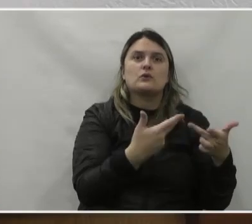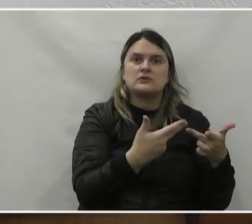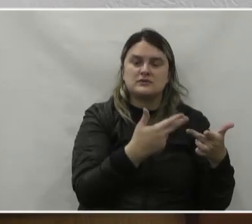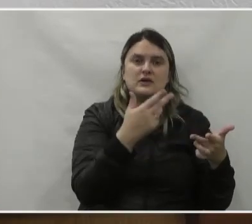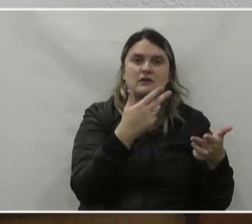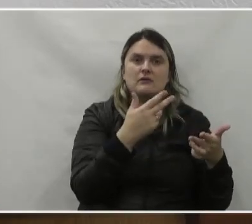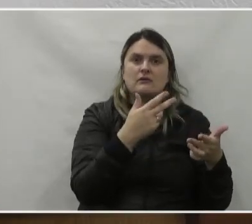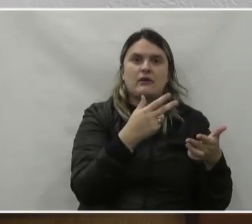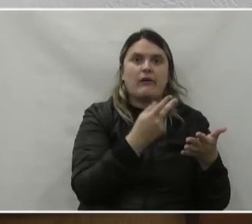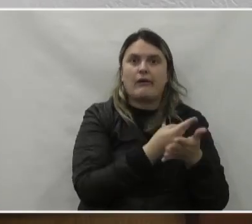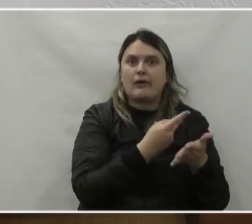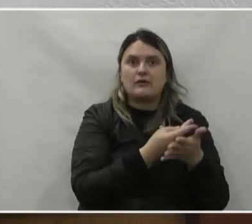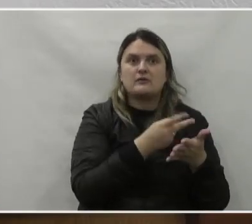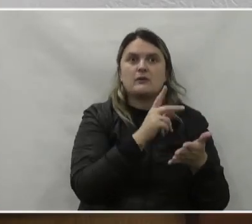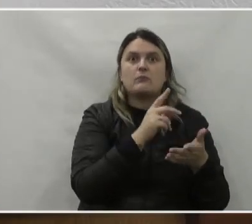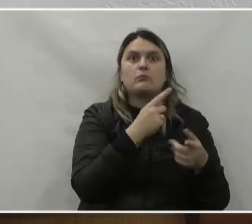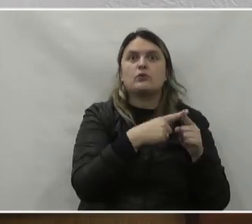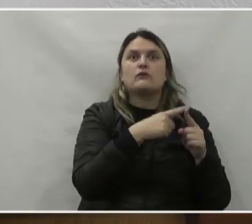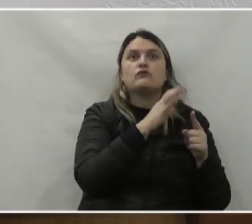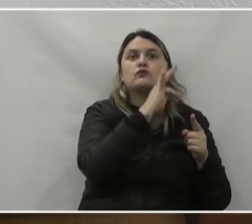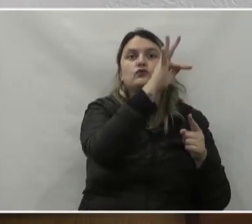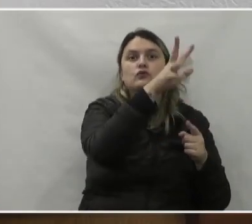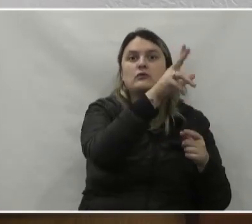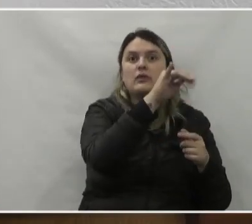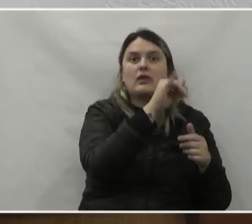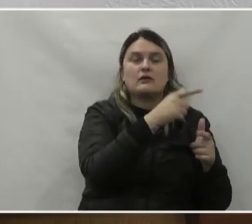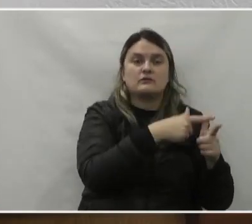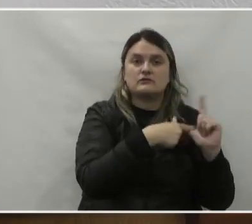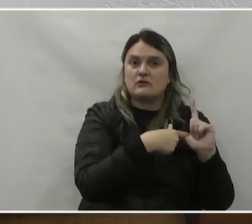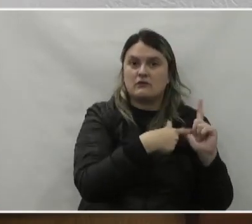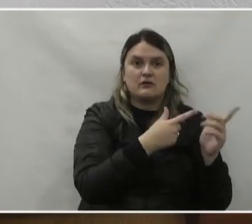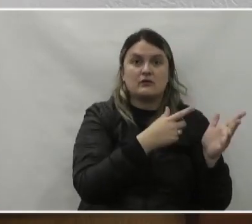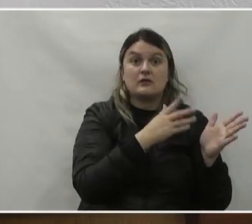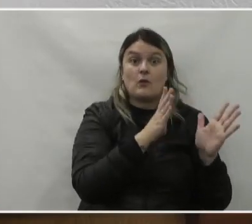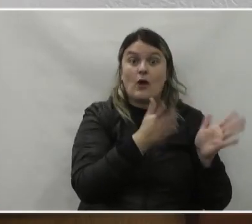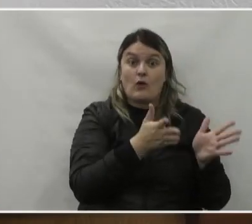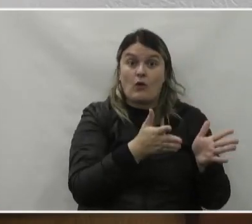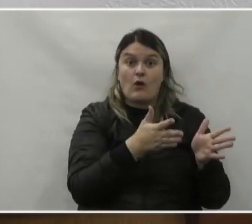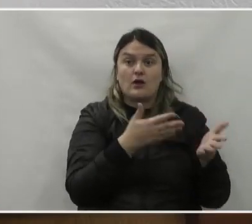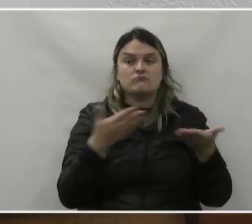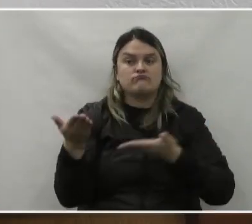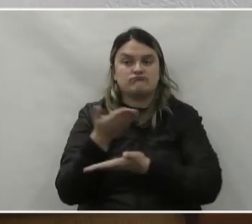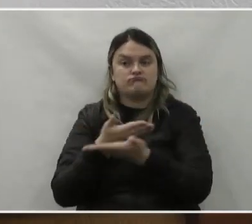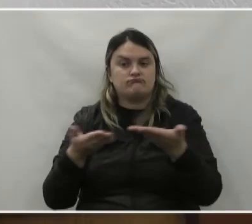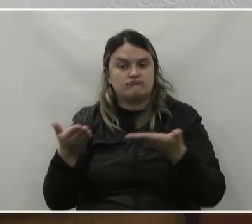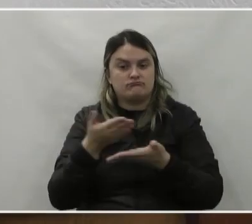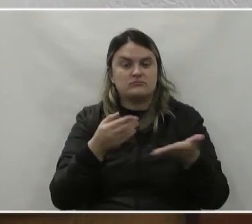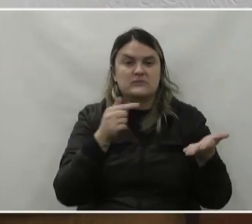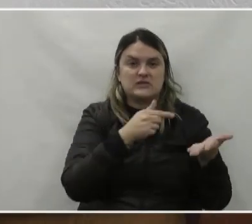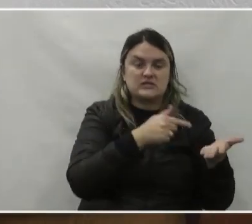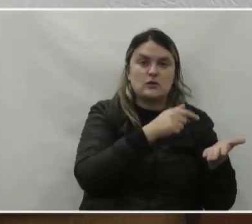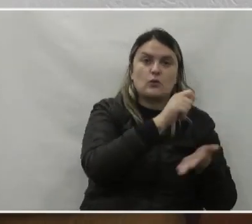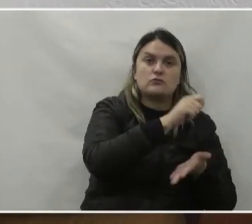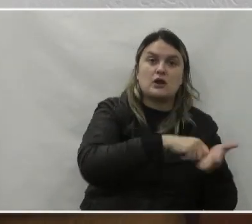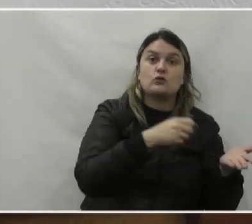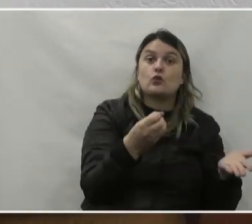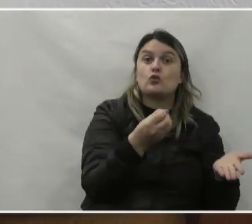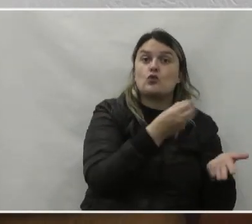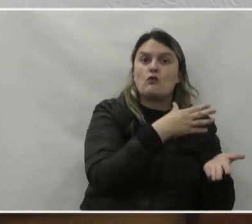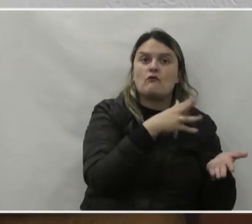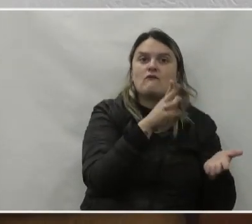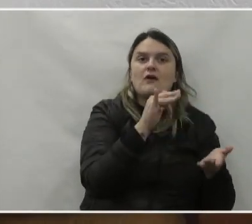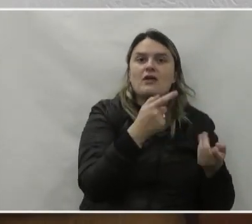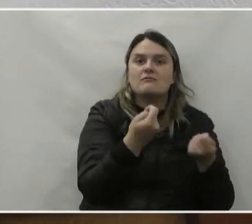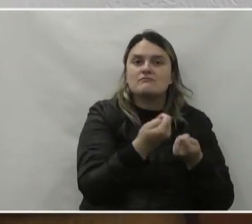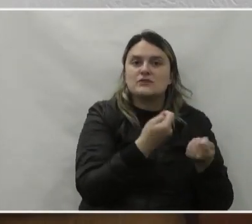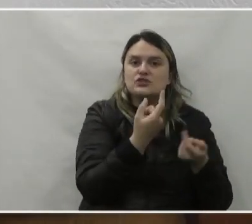o cidadão. Vai levar a termos uma economia, né? Inclusive uma sobra ao final